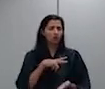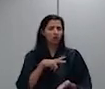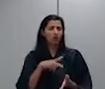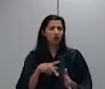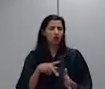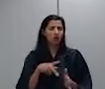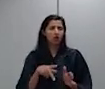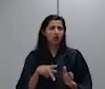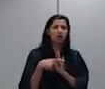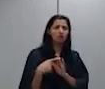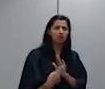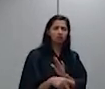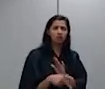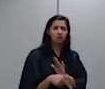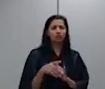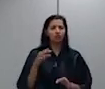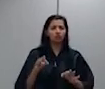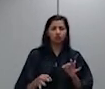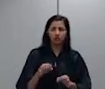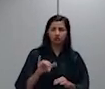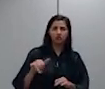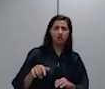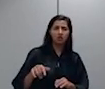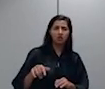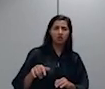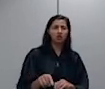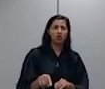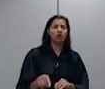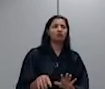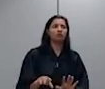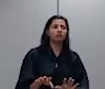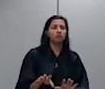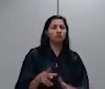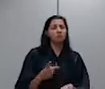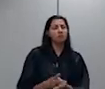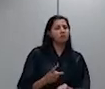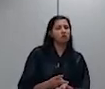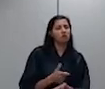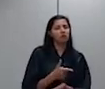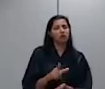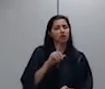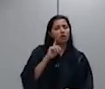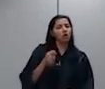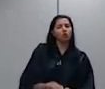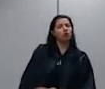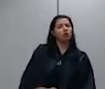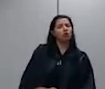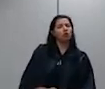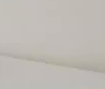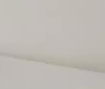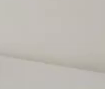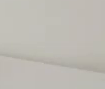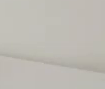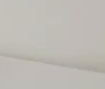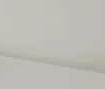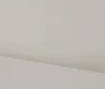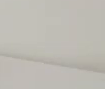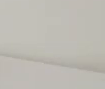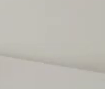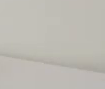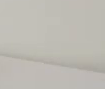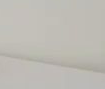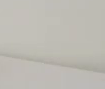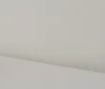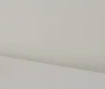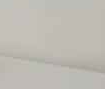adoção, como falsidade nas declarações para o registro de nascimento e a suspeita de pagamento pela criança. A família